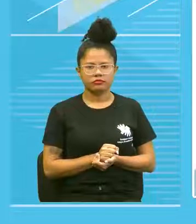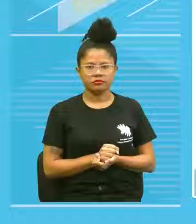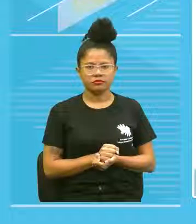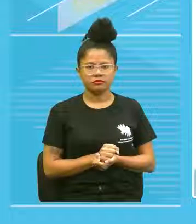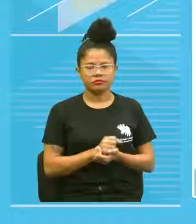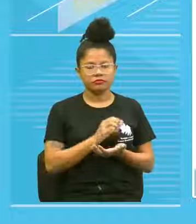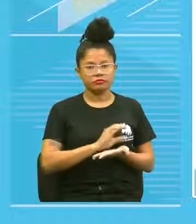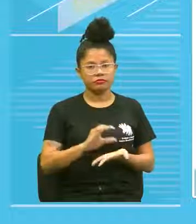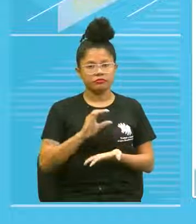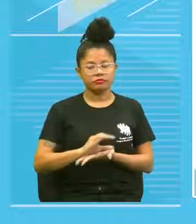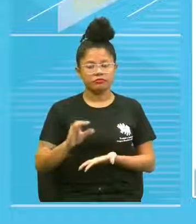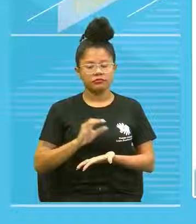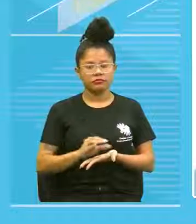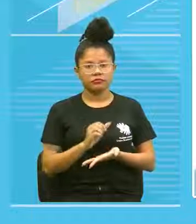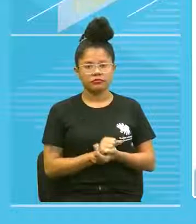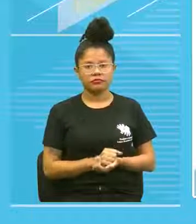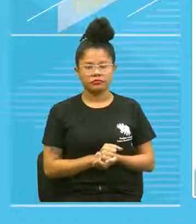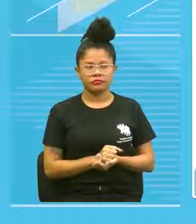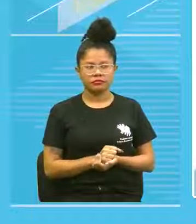recurso 0800